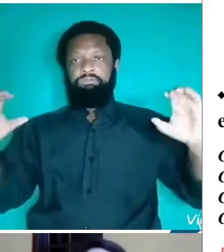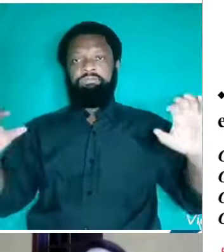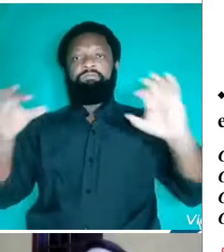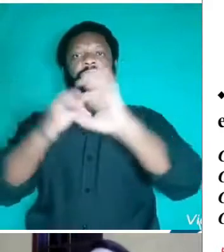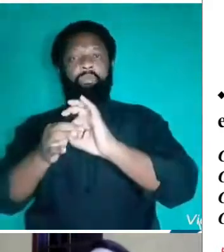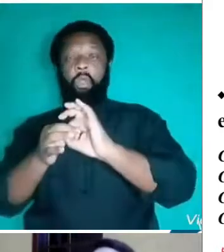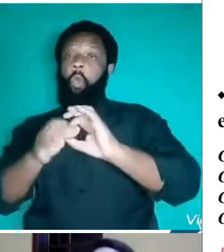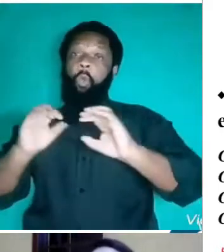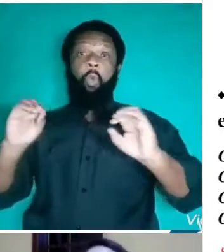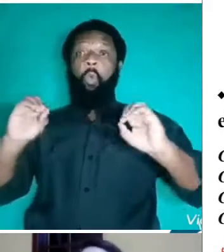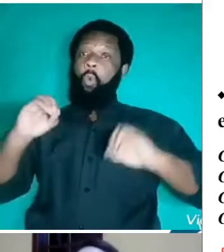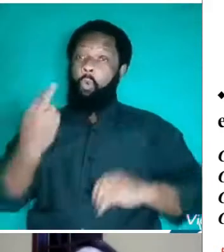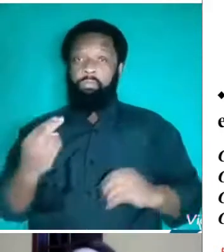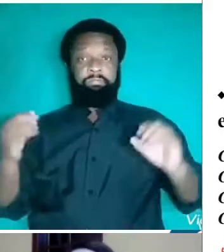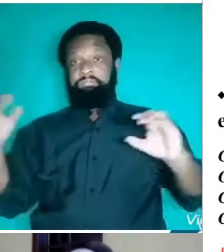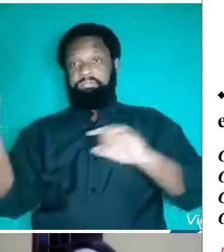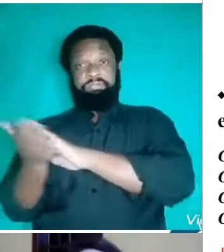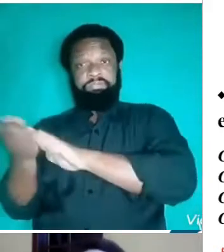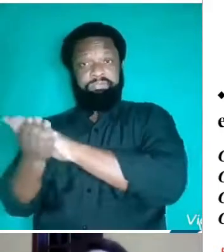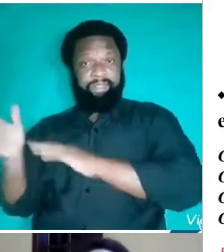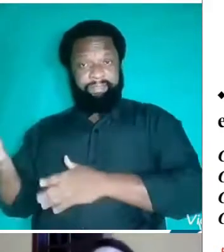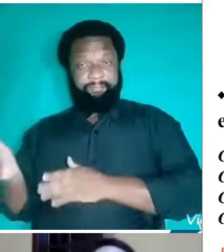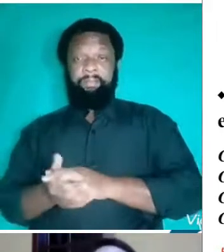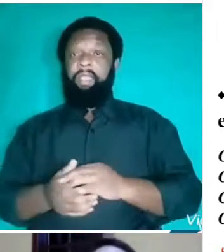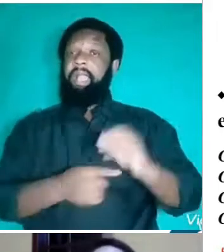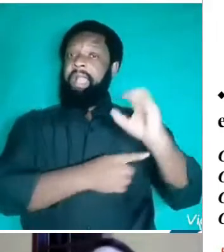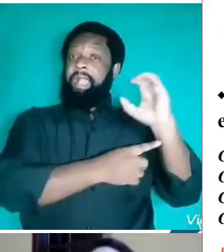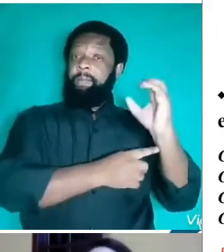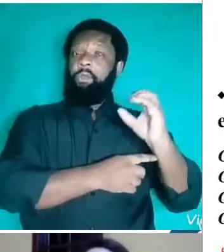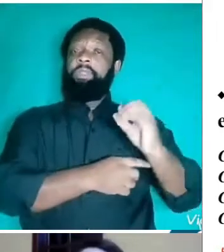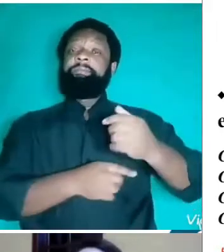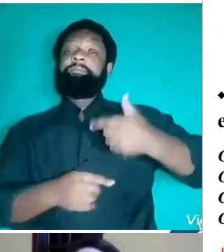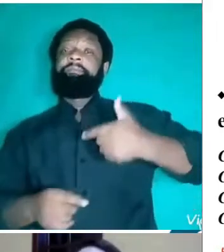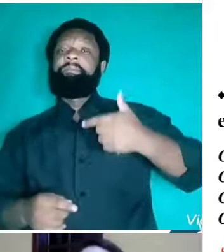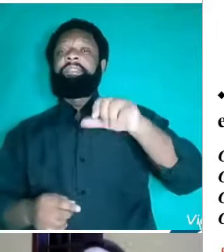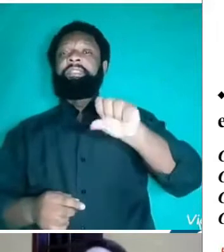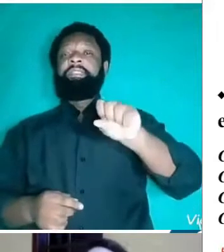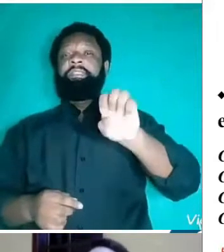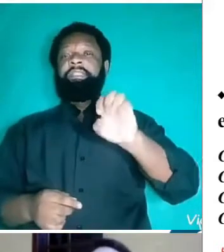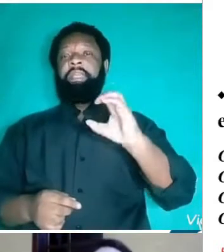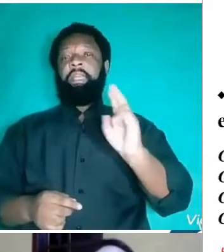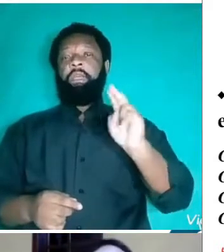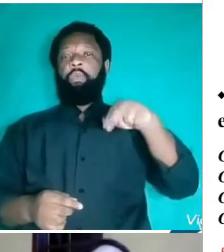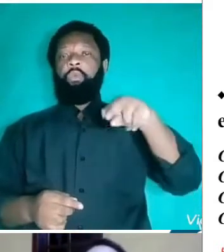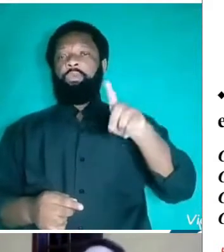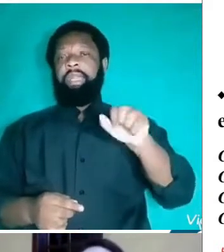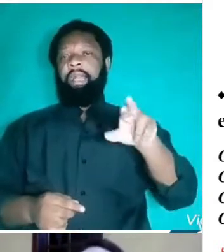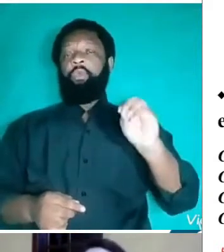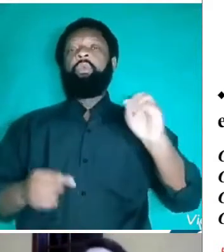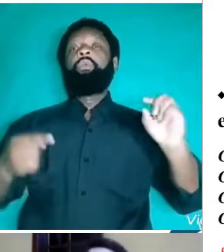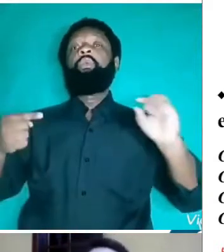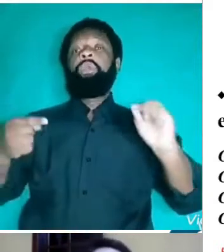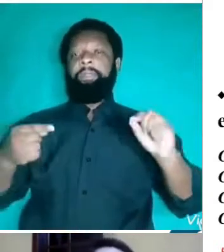pode estar ligado a nenhum ou a um outro carbono. O carbono secundário é aquele que está ligado a